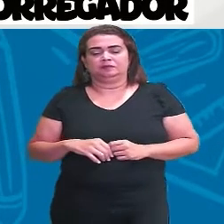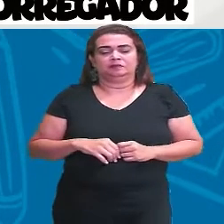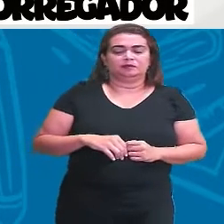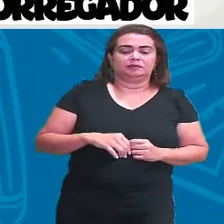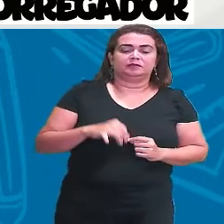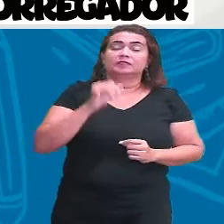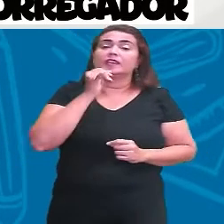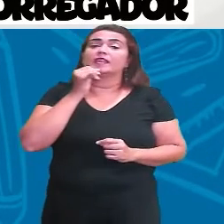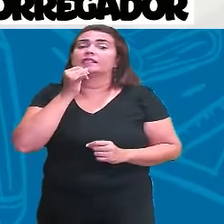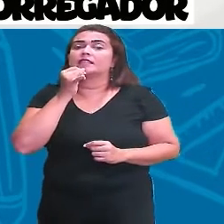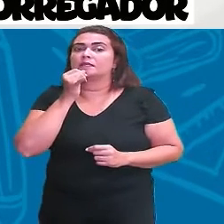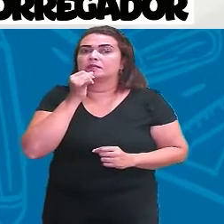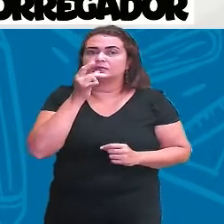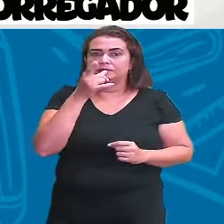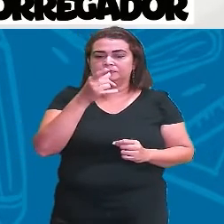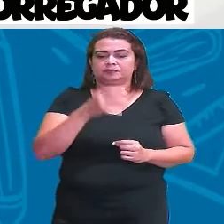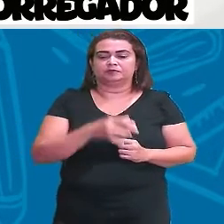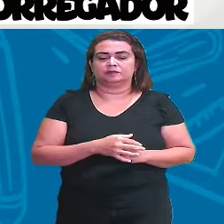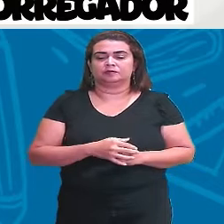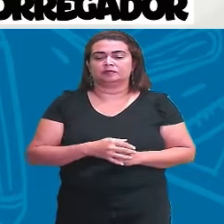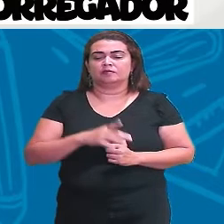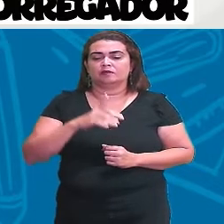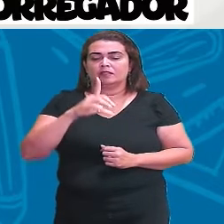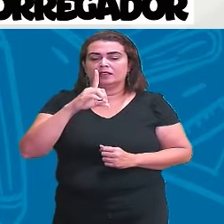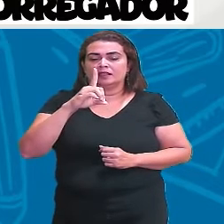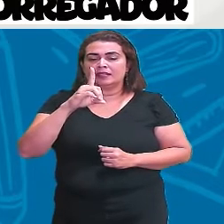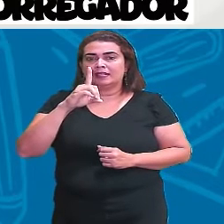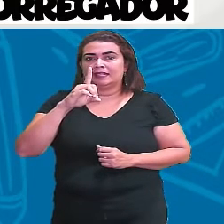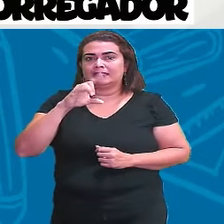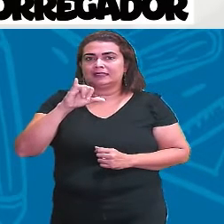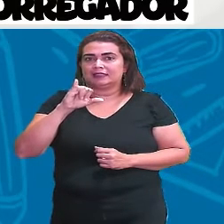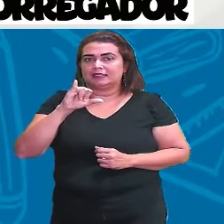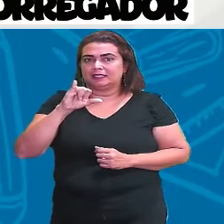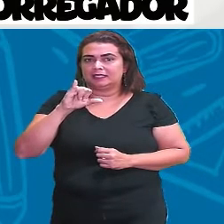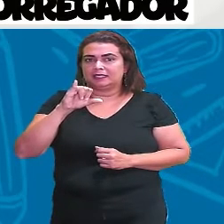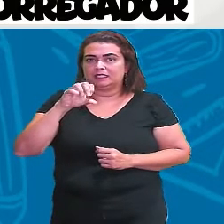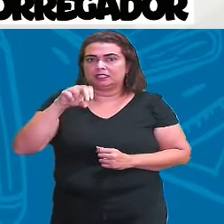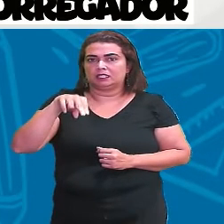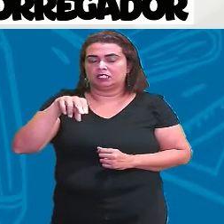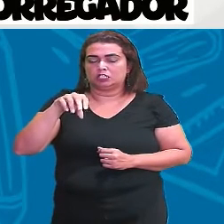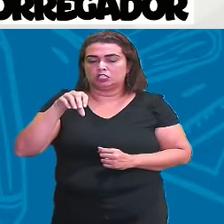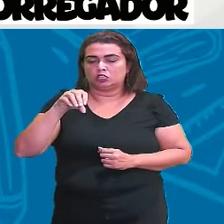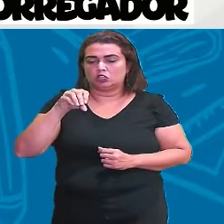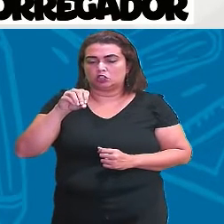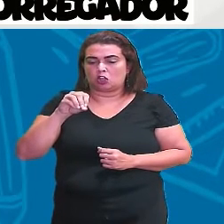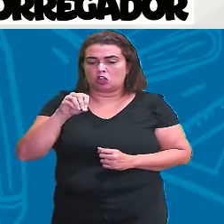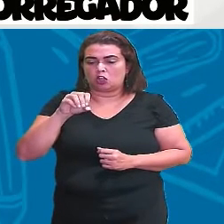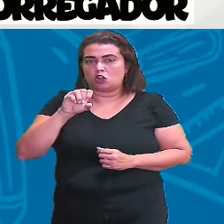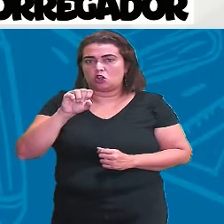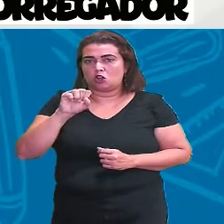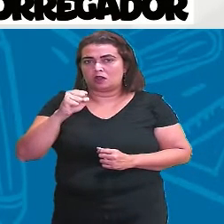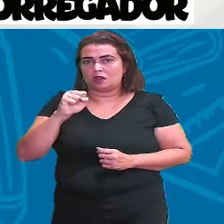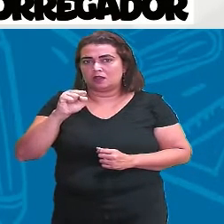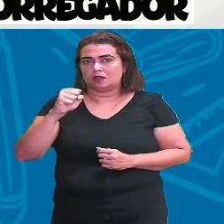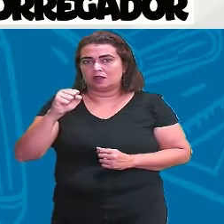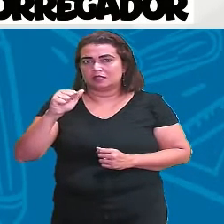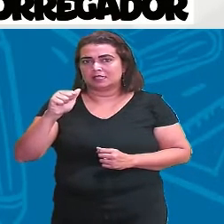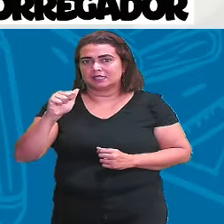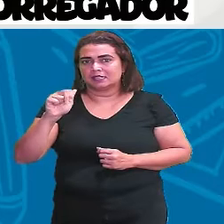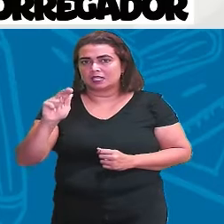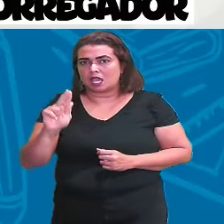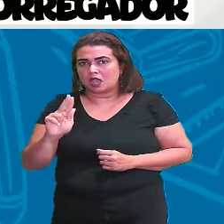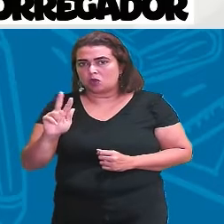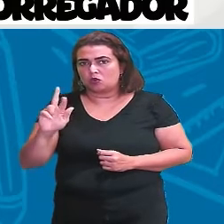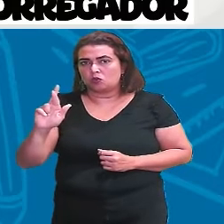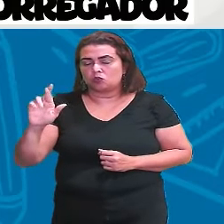2 exemplos. Temos dinossauro. Então, vamos falar emitindo o som pausadamente.